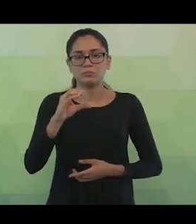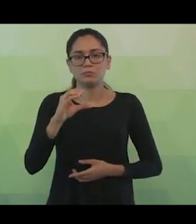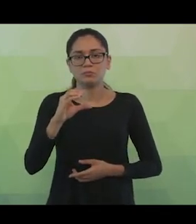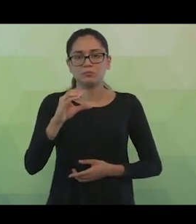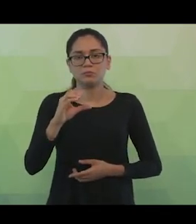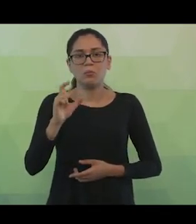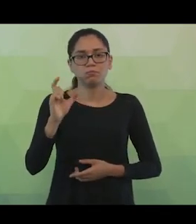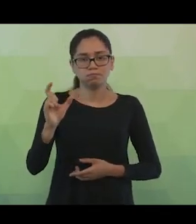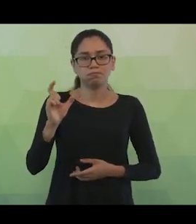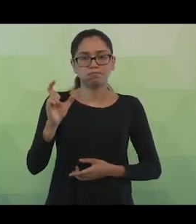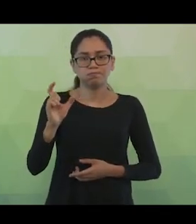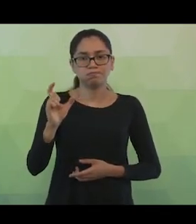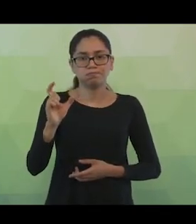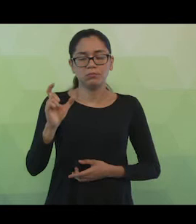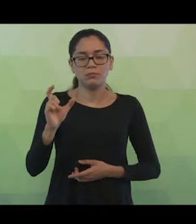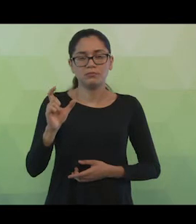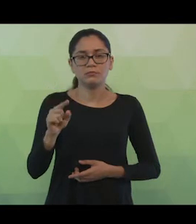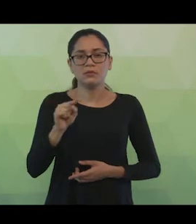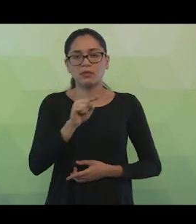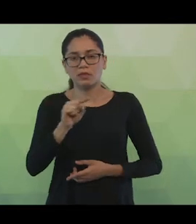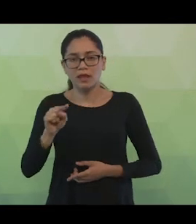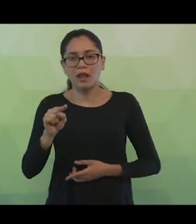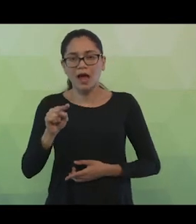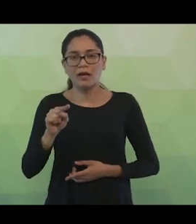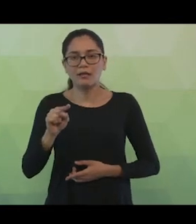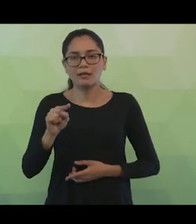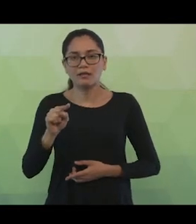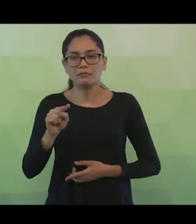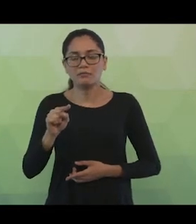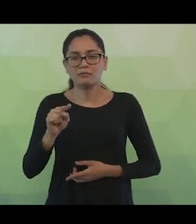maiúsculo, underline,